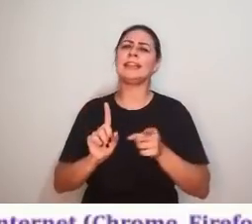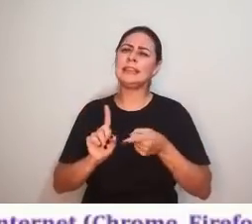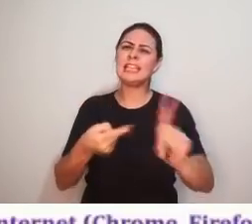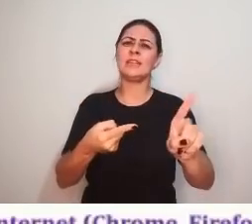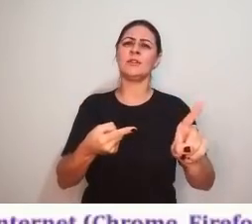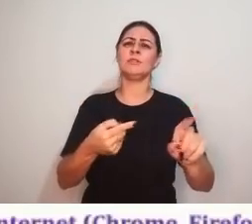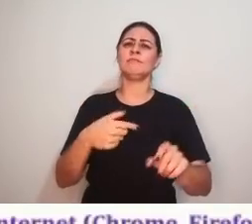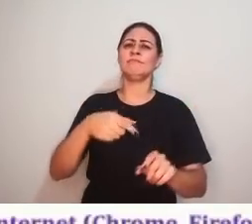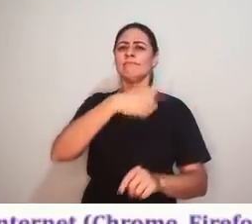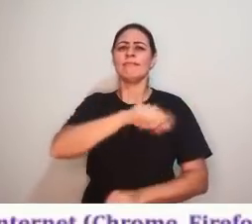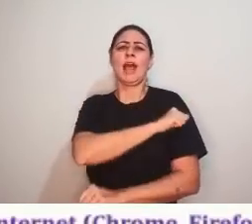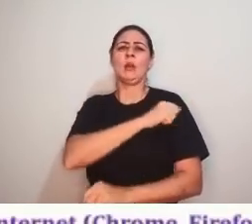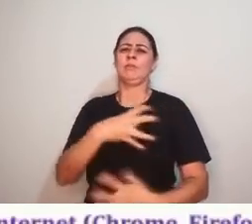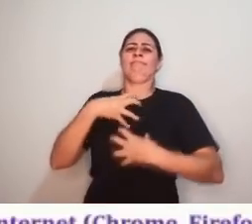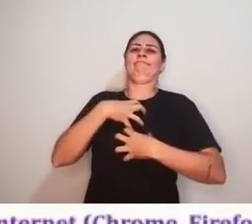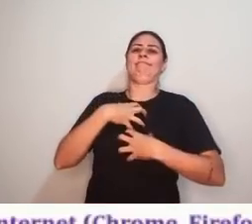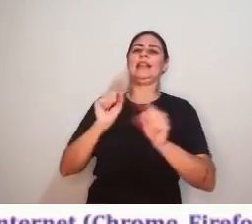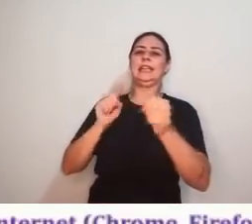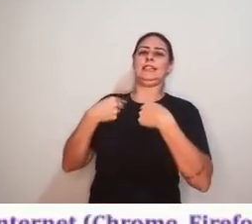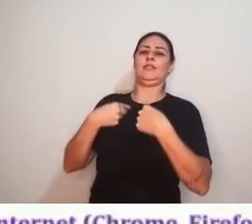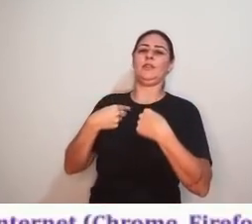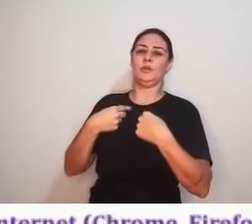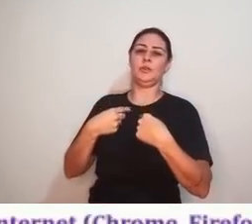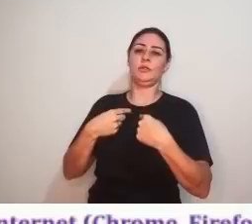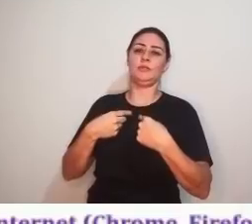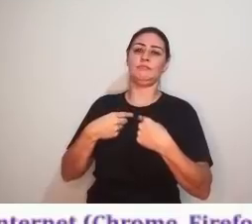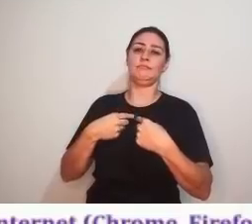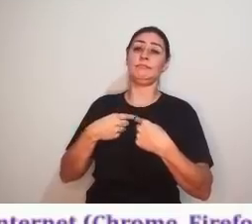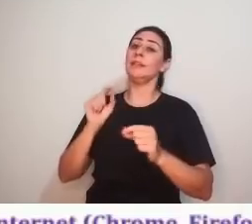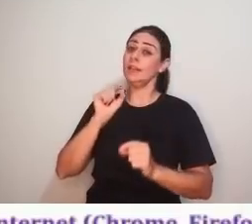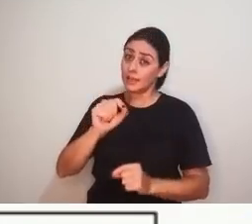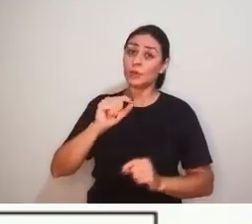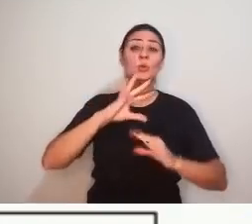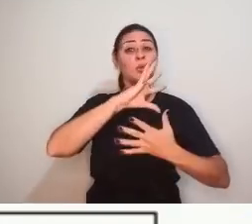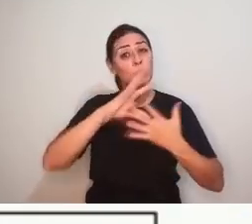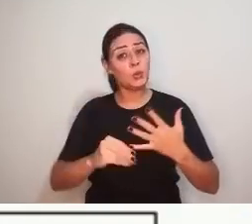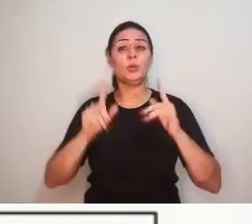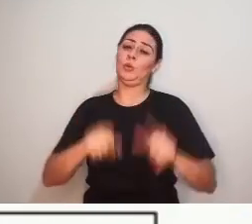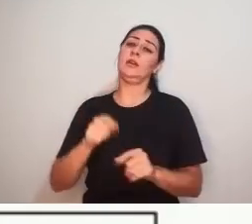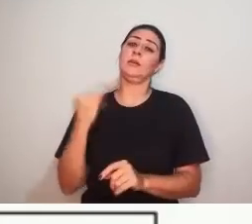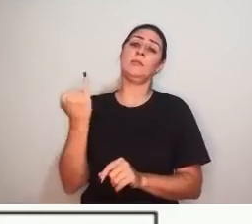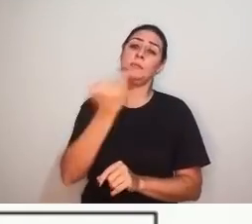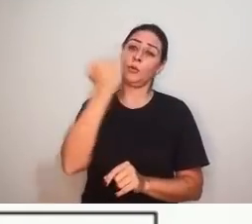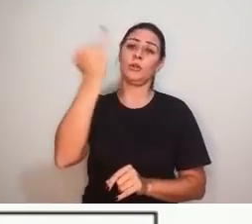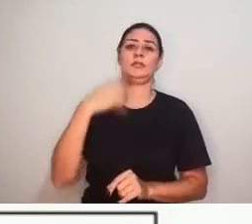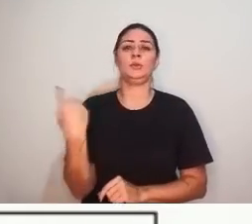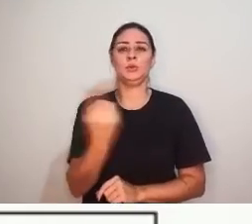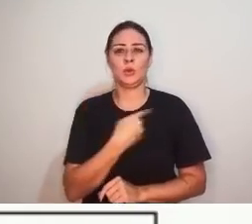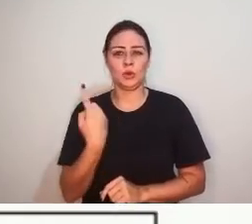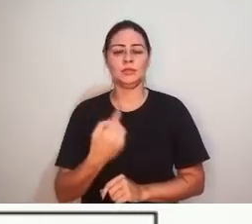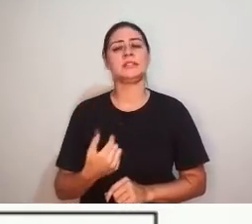a ele desafios, tanto individuais quanto em equipe. Tá? Então, essas premissas a gente precisa ter em alta conta aqui